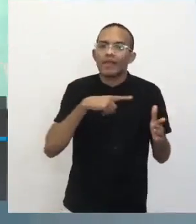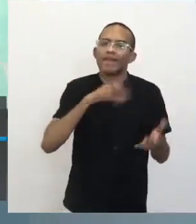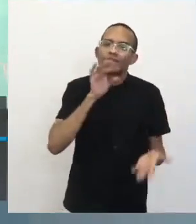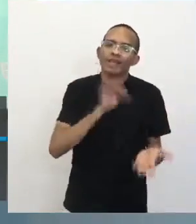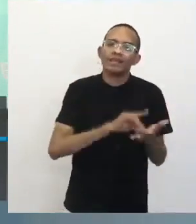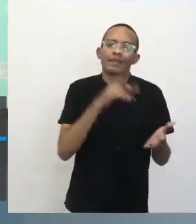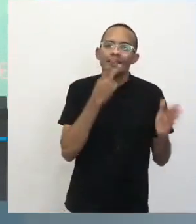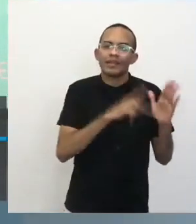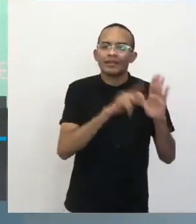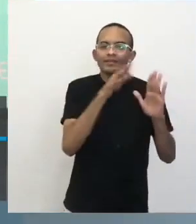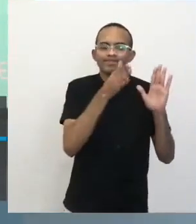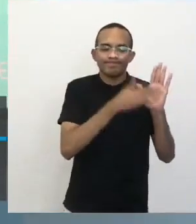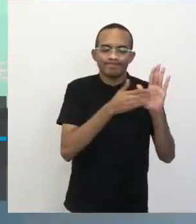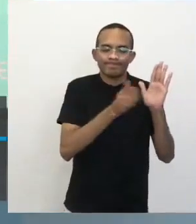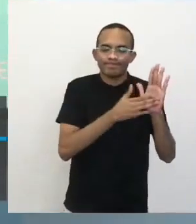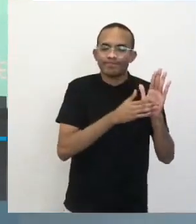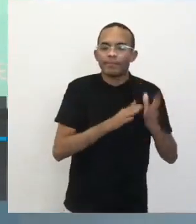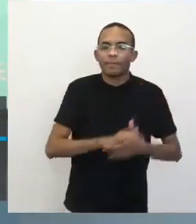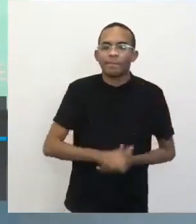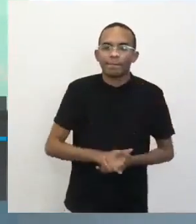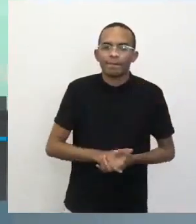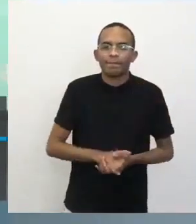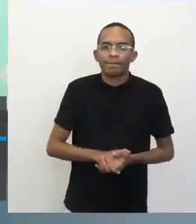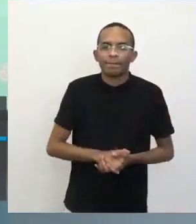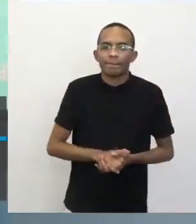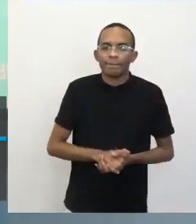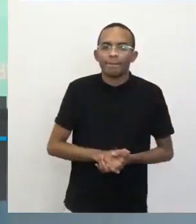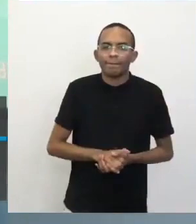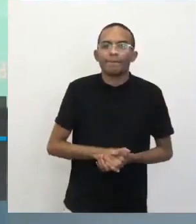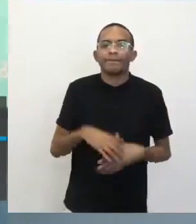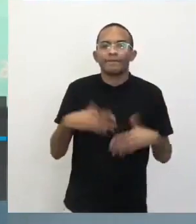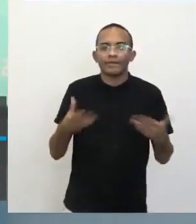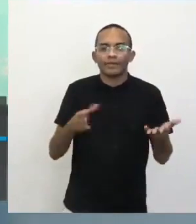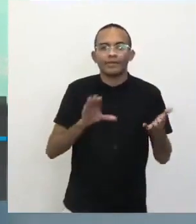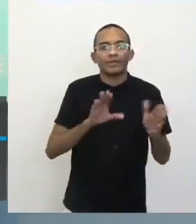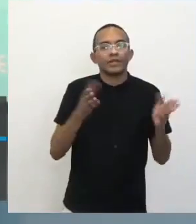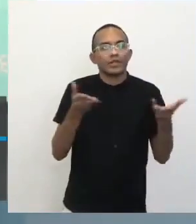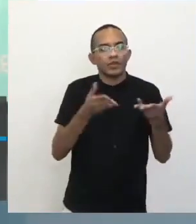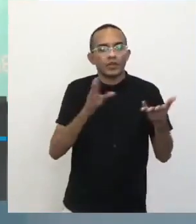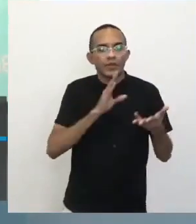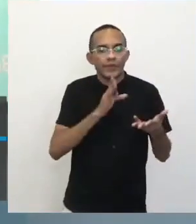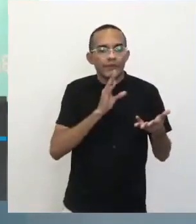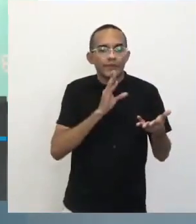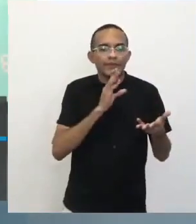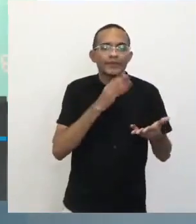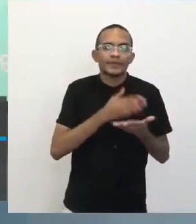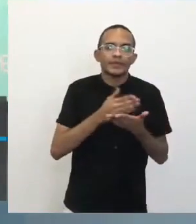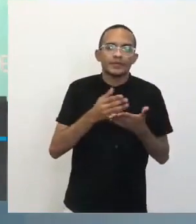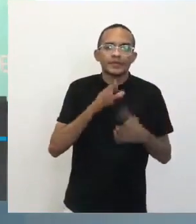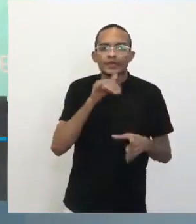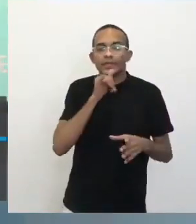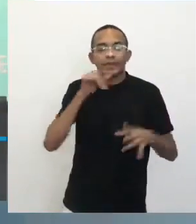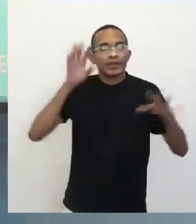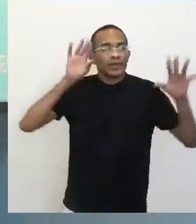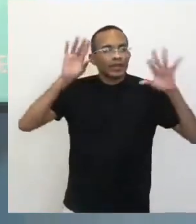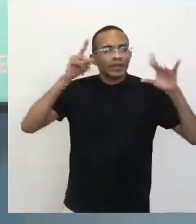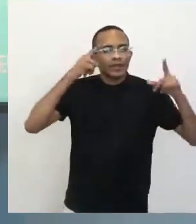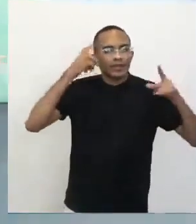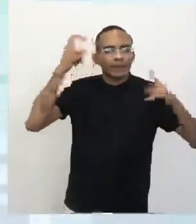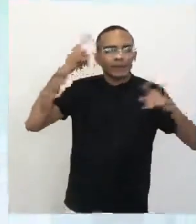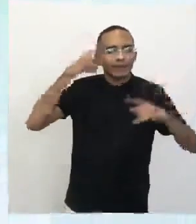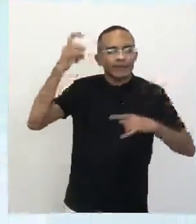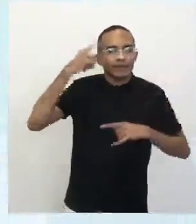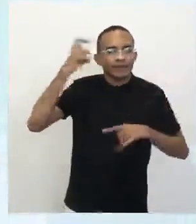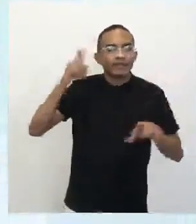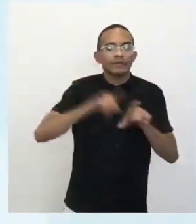realmente ele ali, né, palpável, tá bom? Vamos lá. Então, a gente começa aí com um processo de levantamento de hipóteses, quando a gente